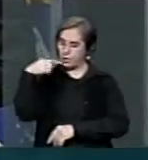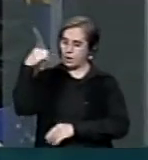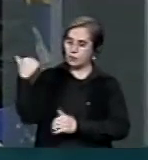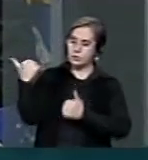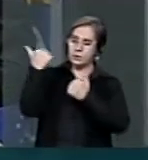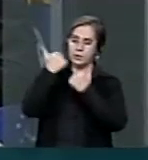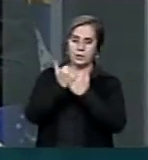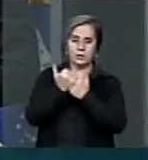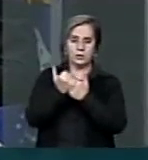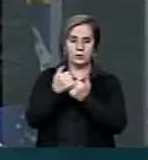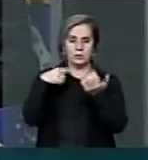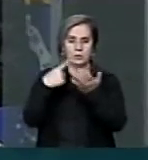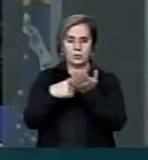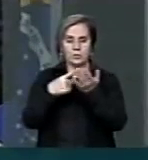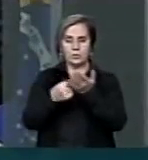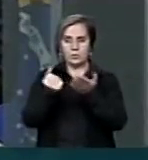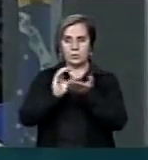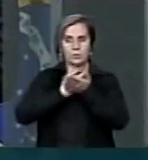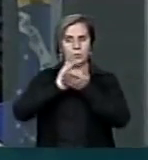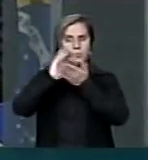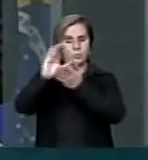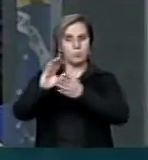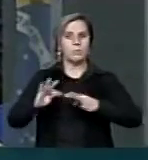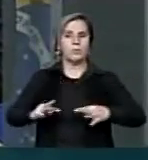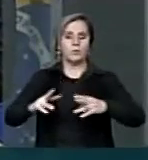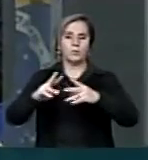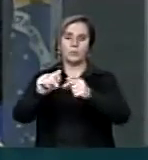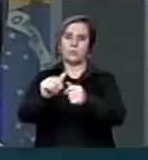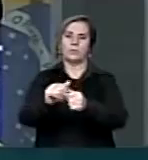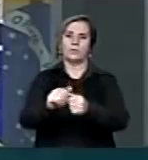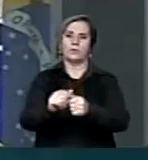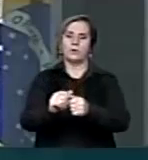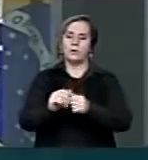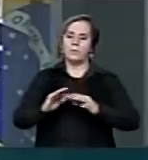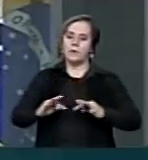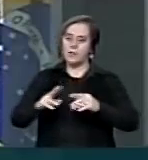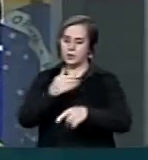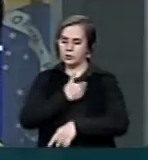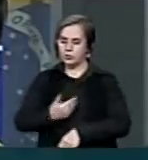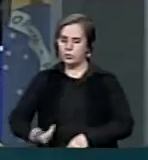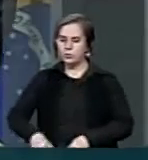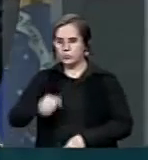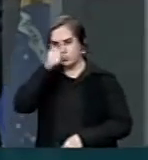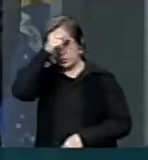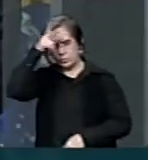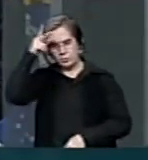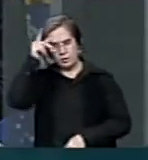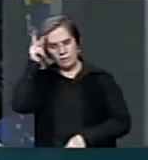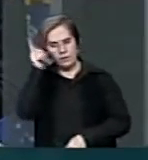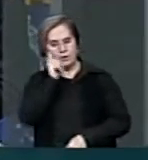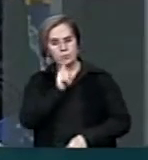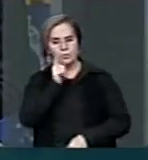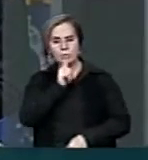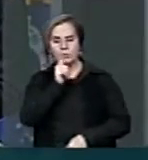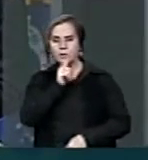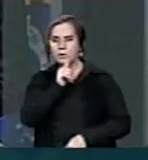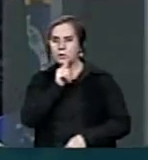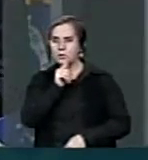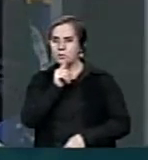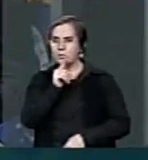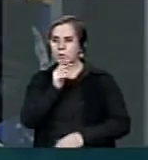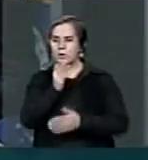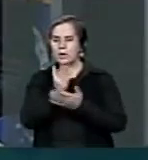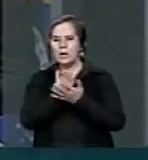o pacto da distribuição do bolo fiscal, para que os governadores e prefeitos saiam, senhor presidente, do calque,